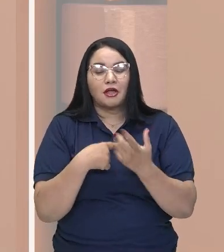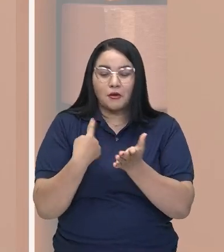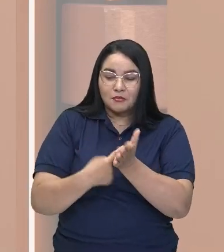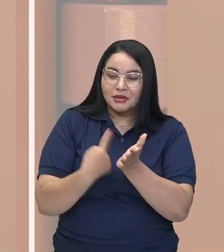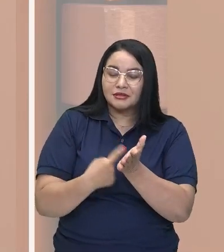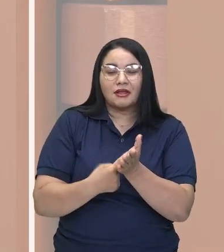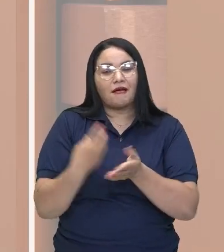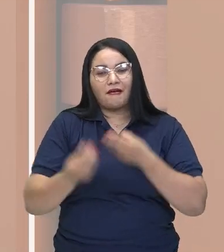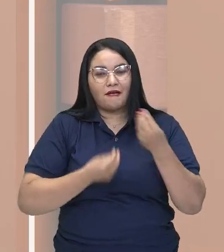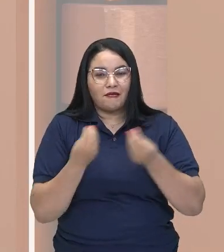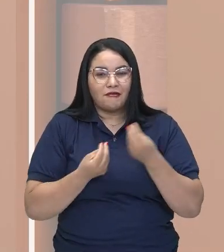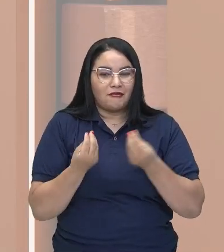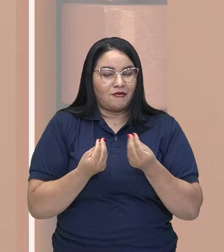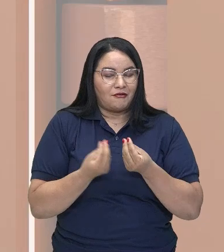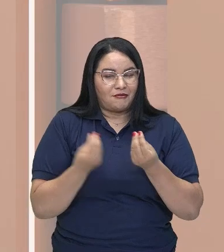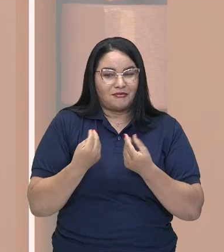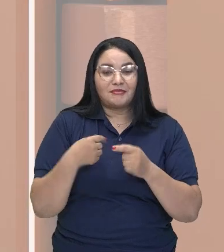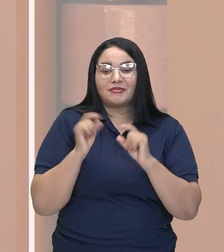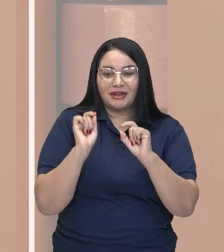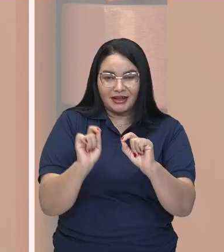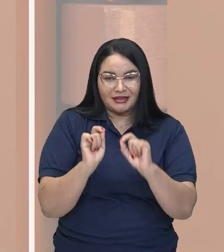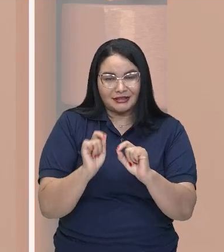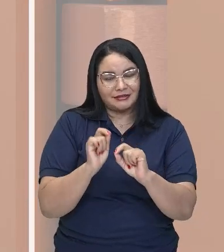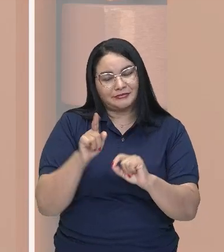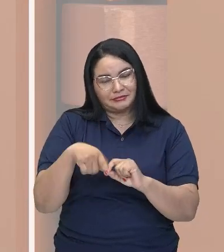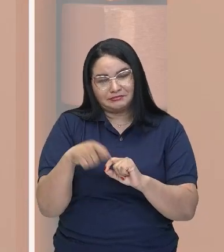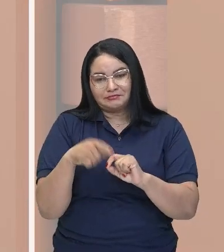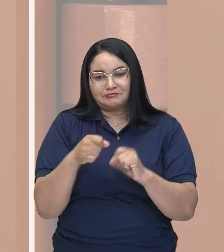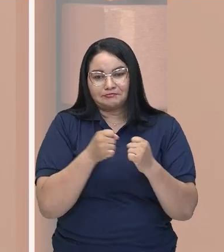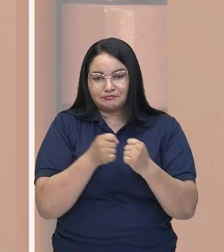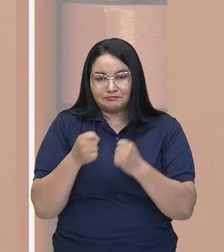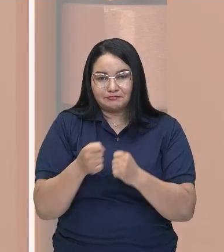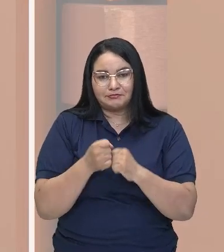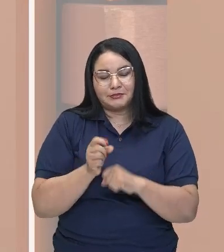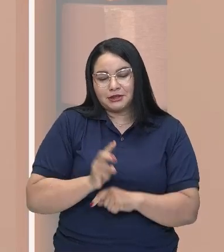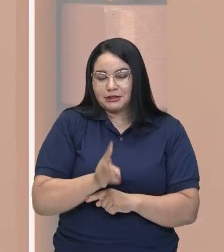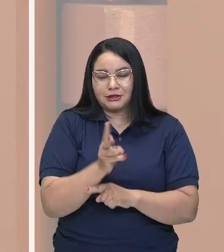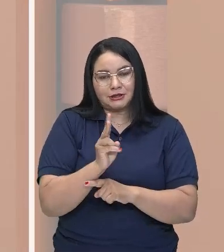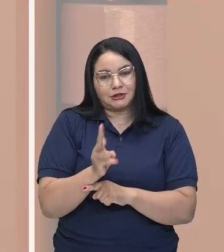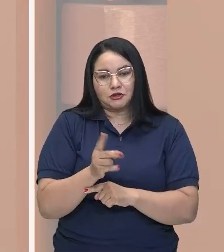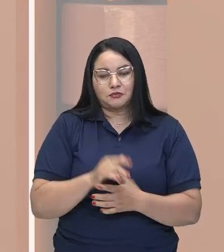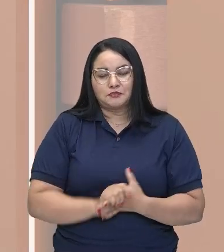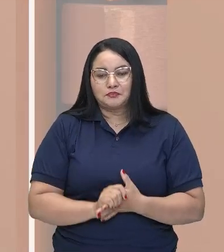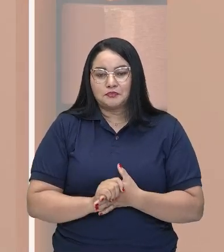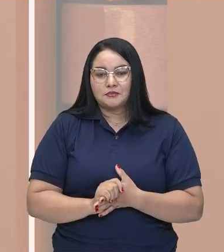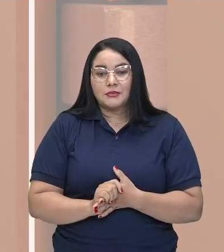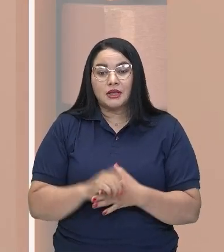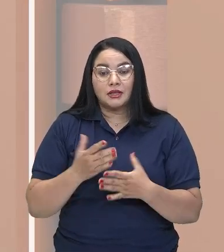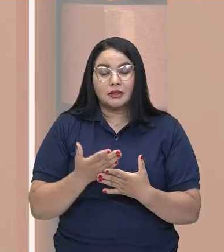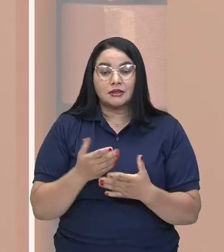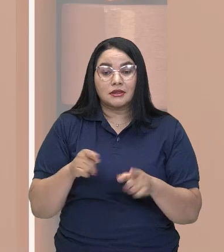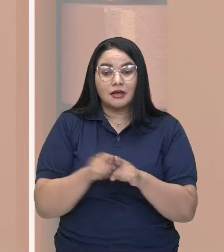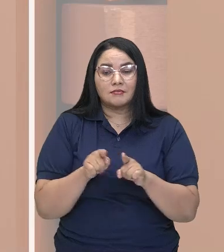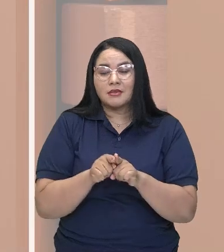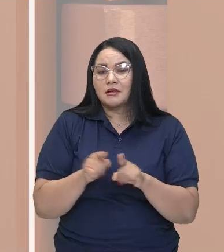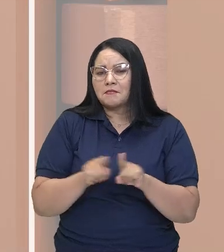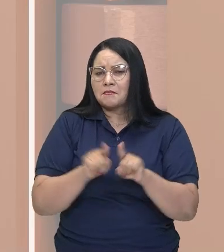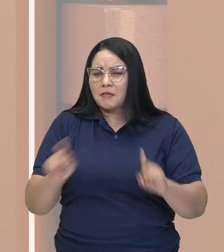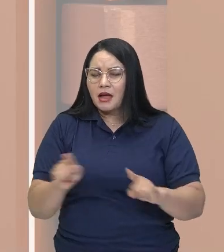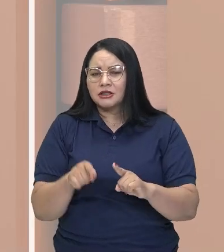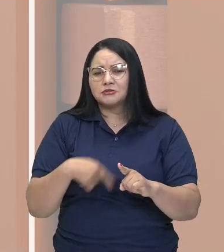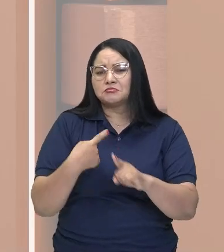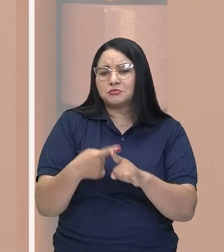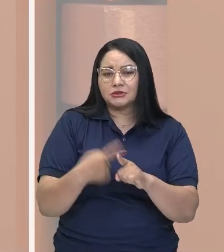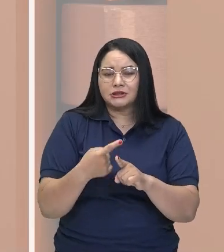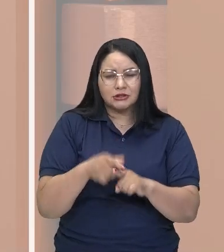vão fazer para permanecer no poder, certo? Muito bem, mas aí eu tinha falado para vocês por que isso